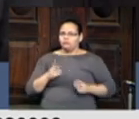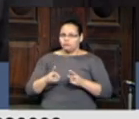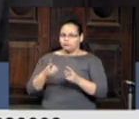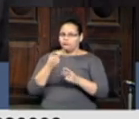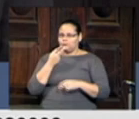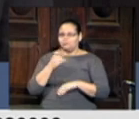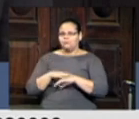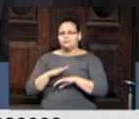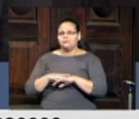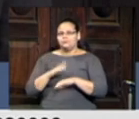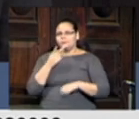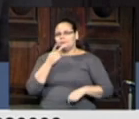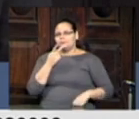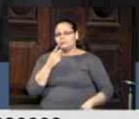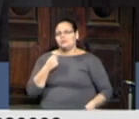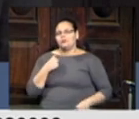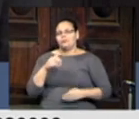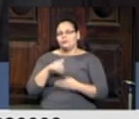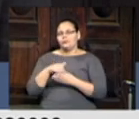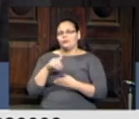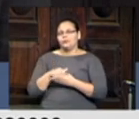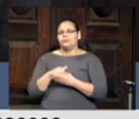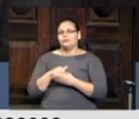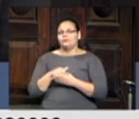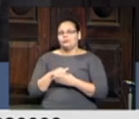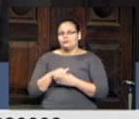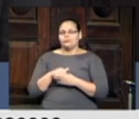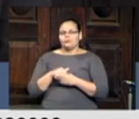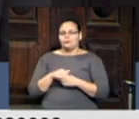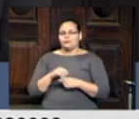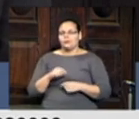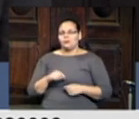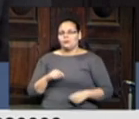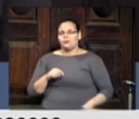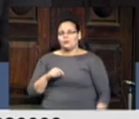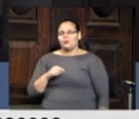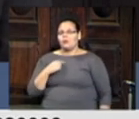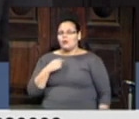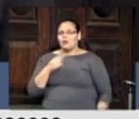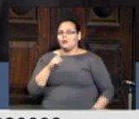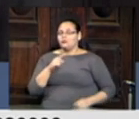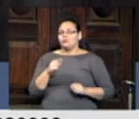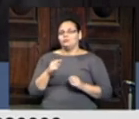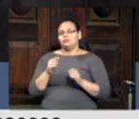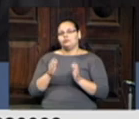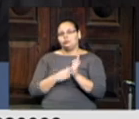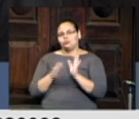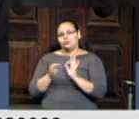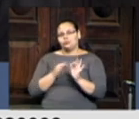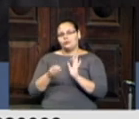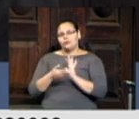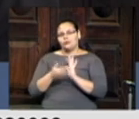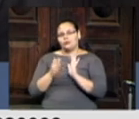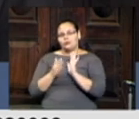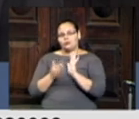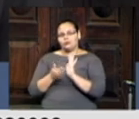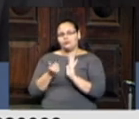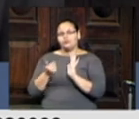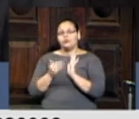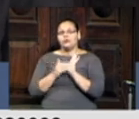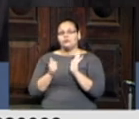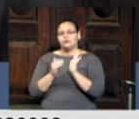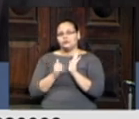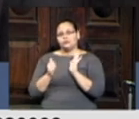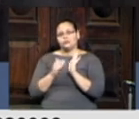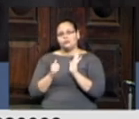para declarar o voto que é do passado. Só me dá essa... O projeto foi retirado de pauta. Ah, então tá